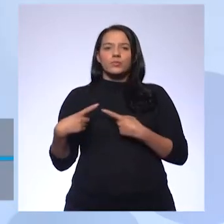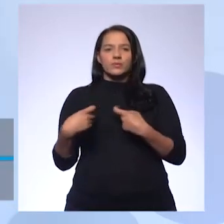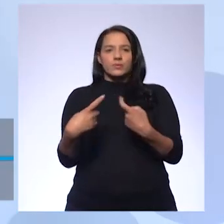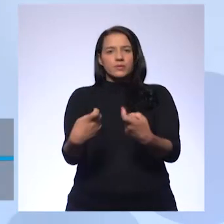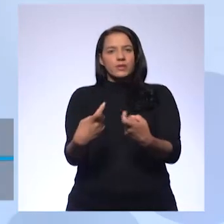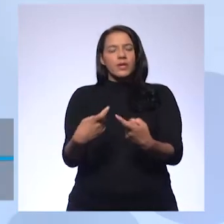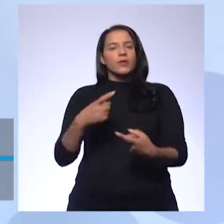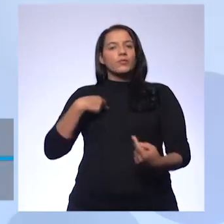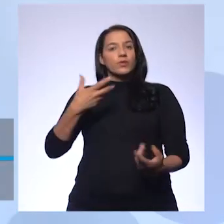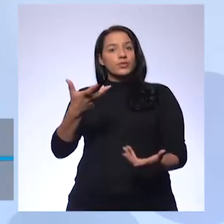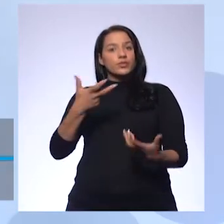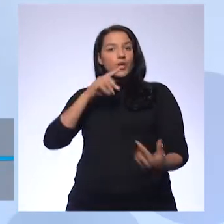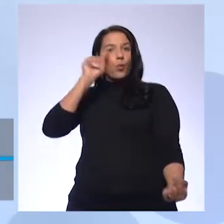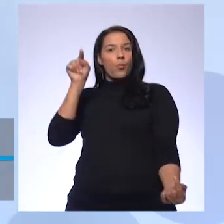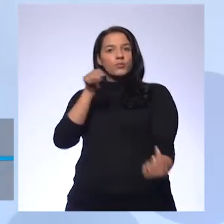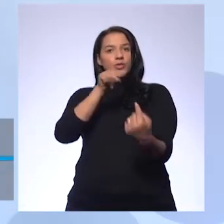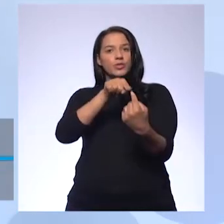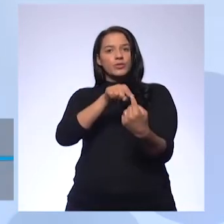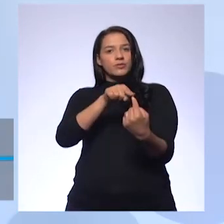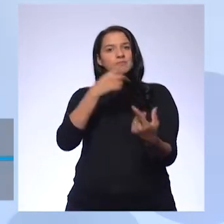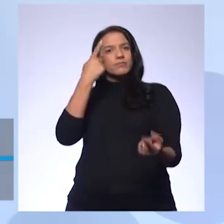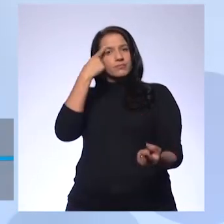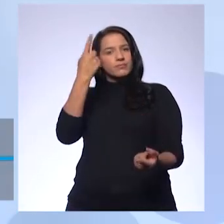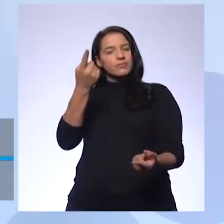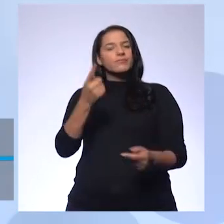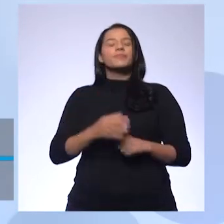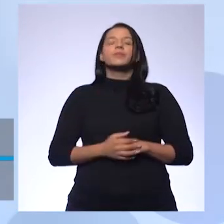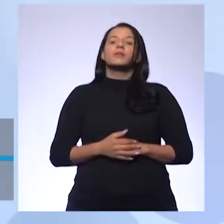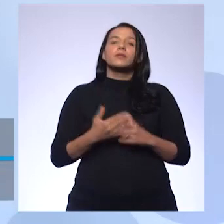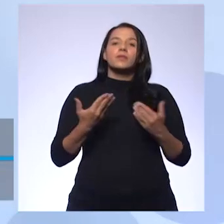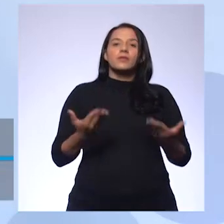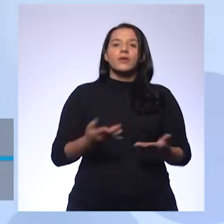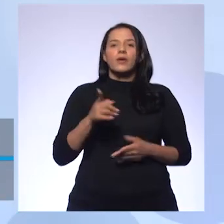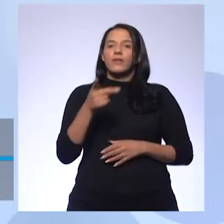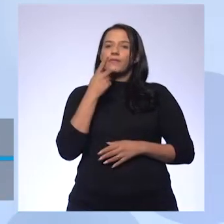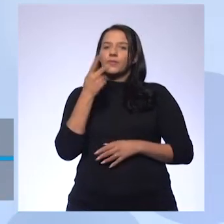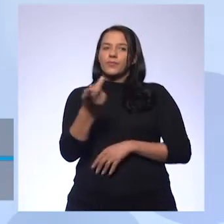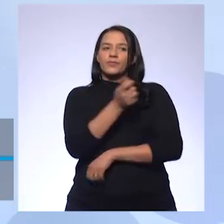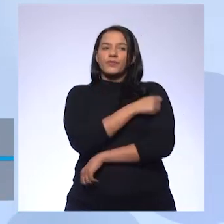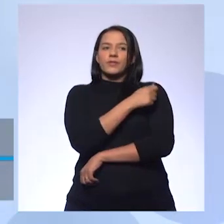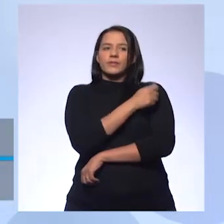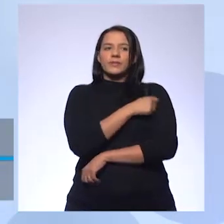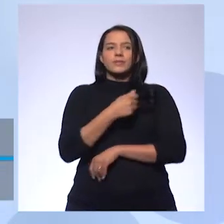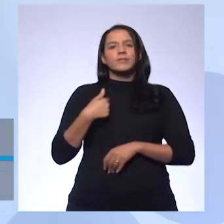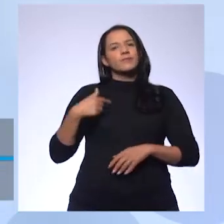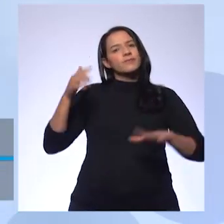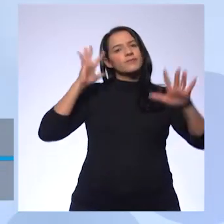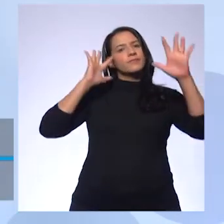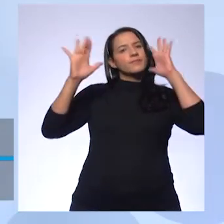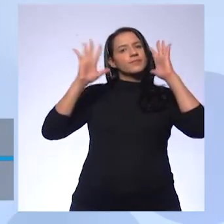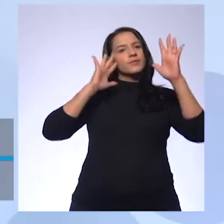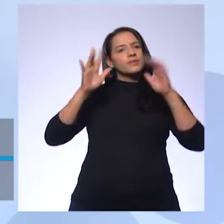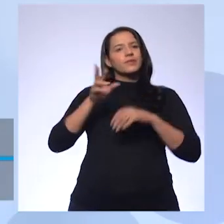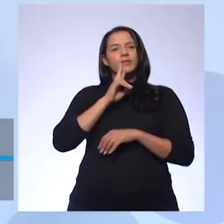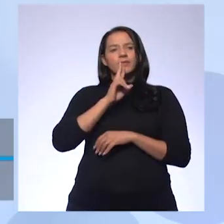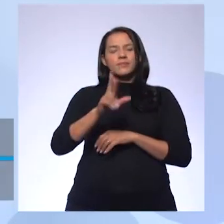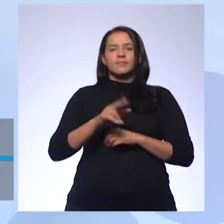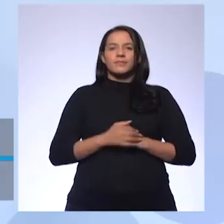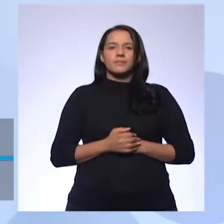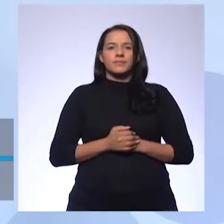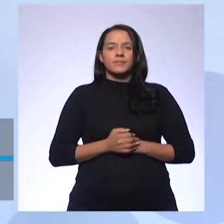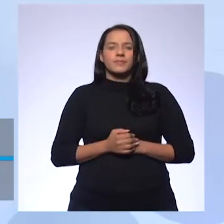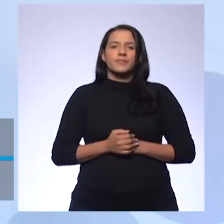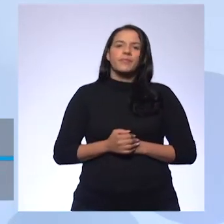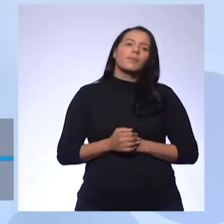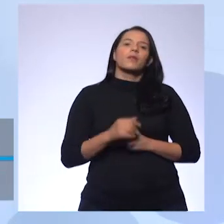um objetivo, né? E já que ela colocou aqui que foi um aluno, eu fiquei pensando aqui na resposta dela.